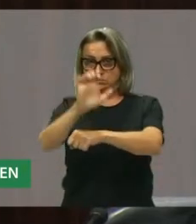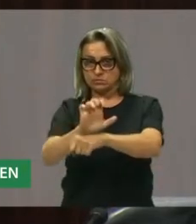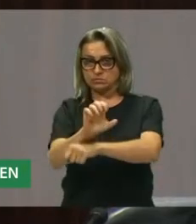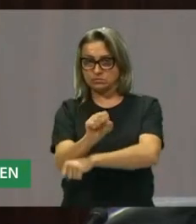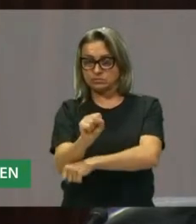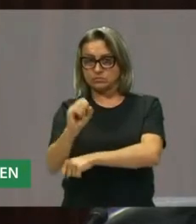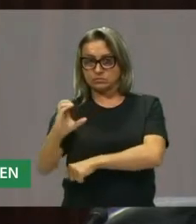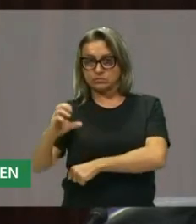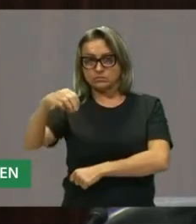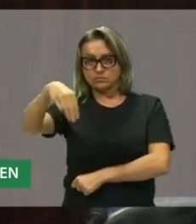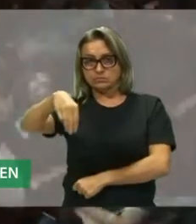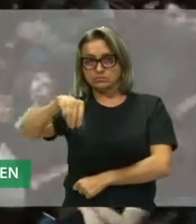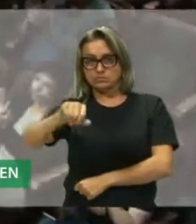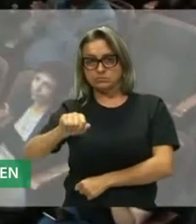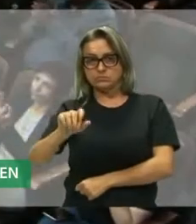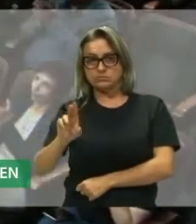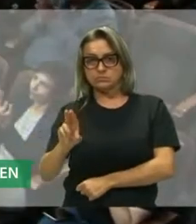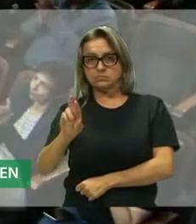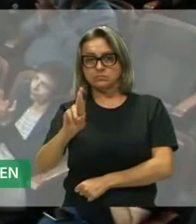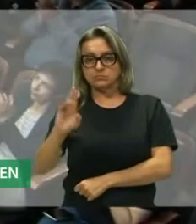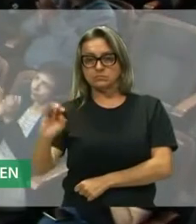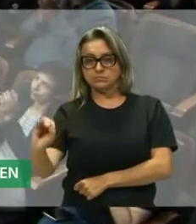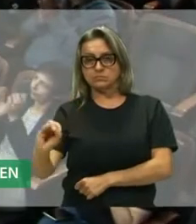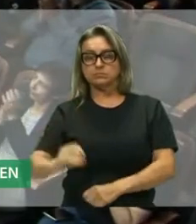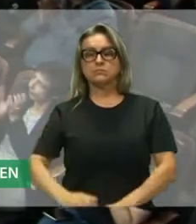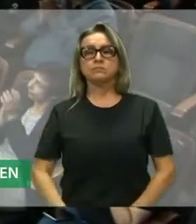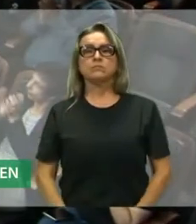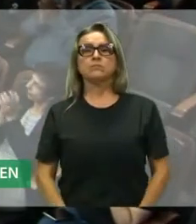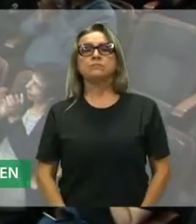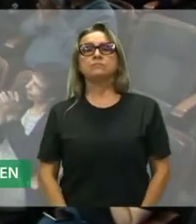Catarina, Mauro Machado.